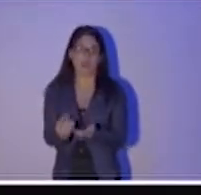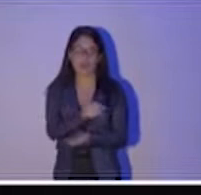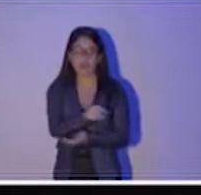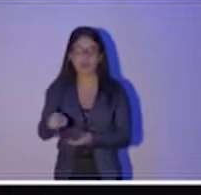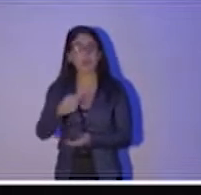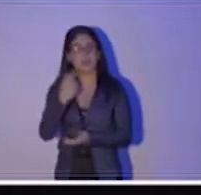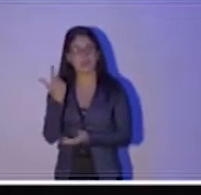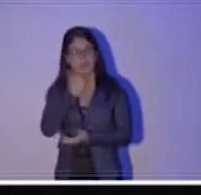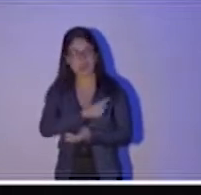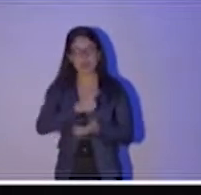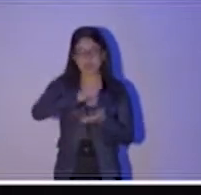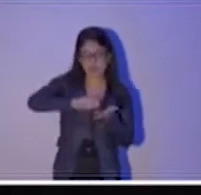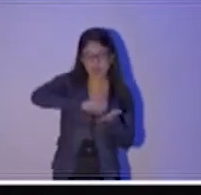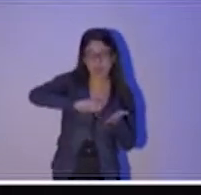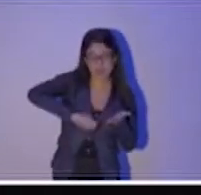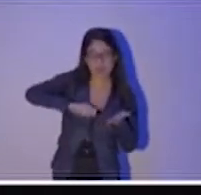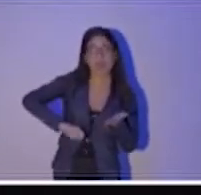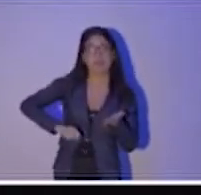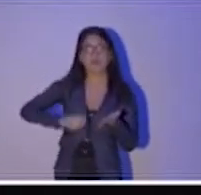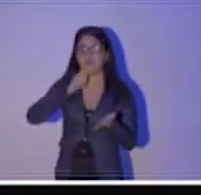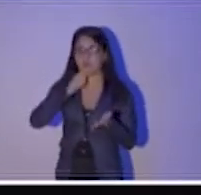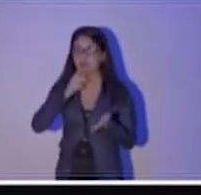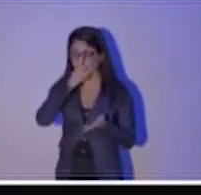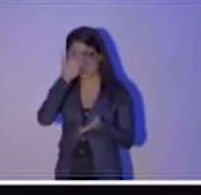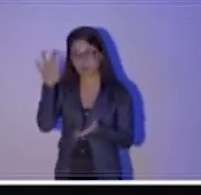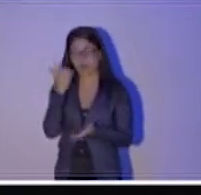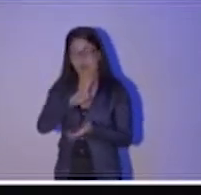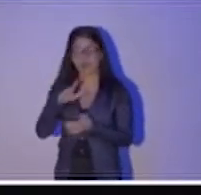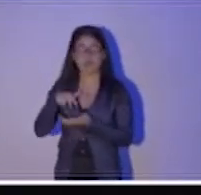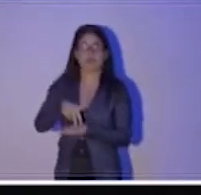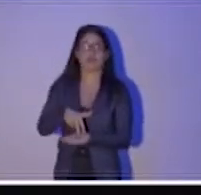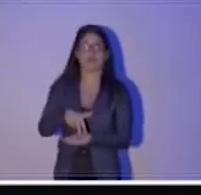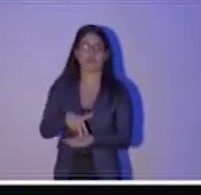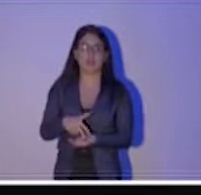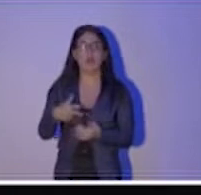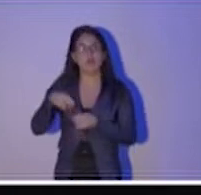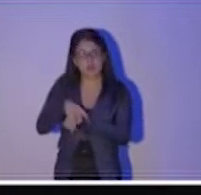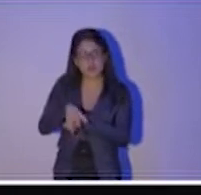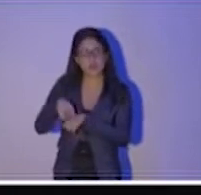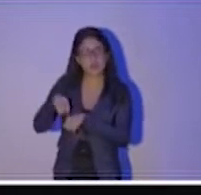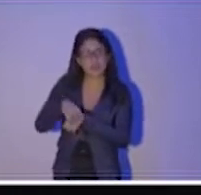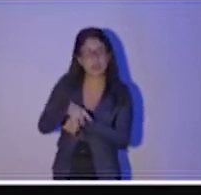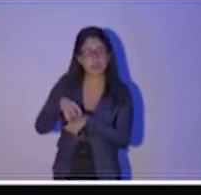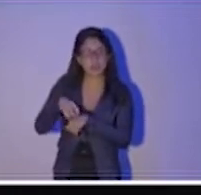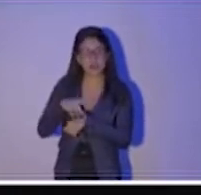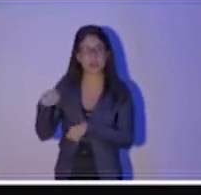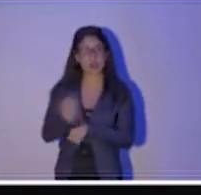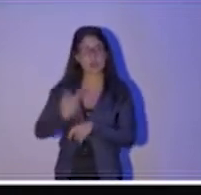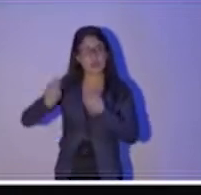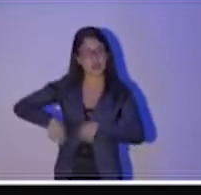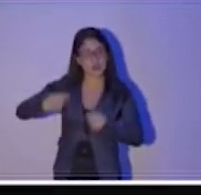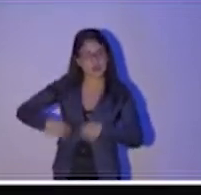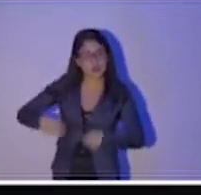escrever, né? Vamos escrever melhor, porque isso vai fazer a diferença na sua vida. Nós precisamos de muita gente assim. E a base